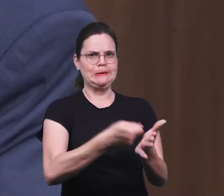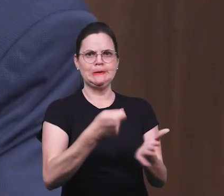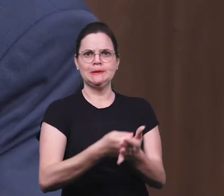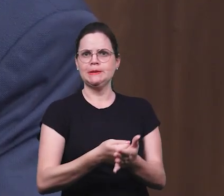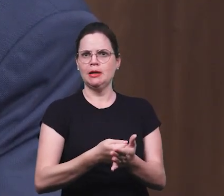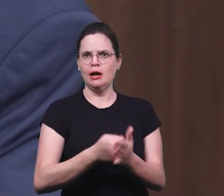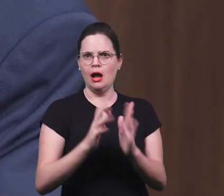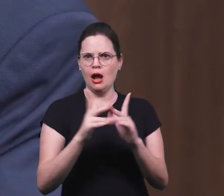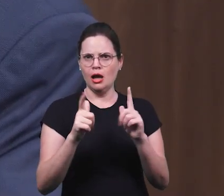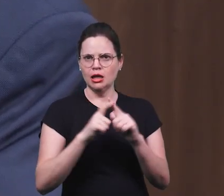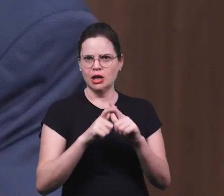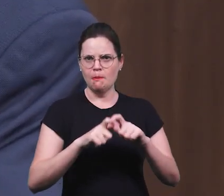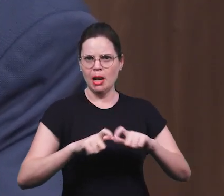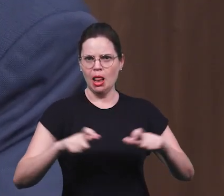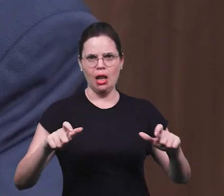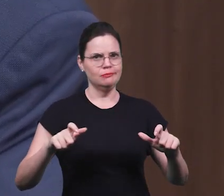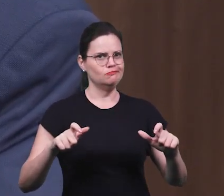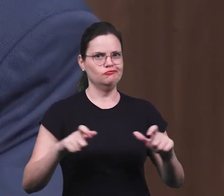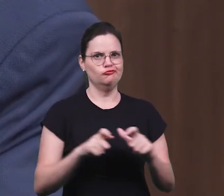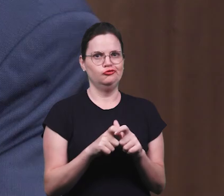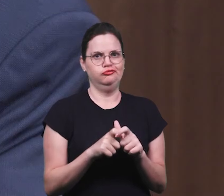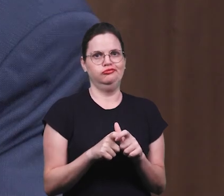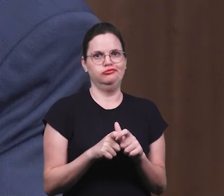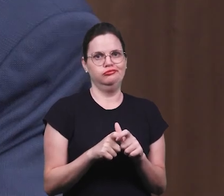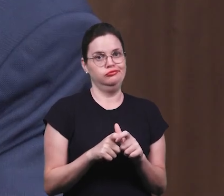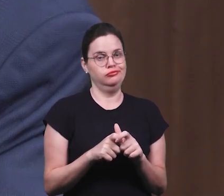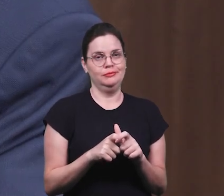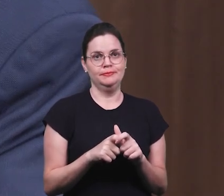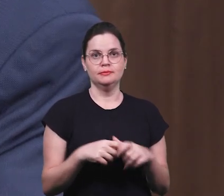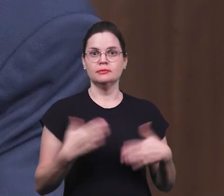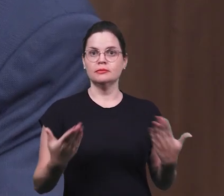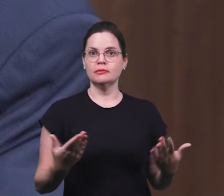essas igrejas que o pastor é muito rigoroso, a palavra de Deus diz, não